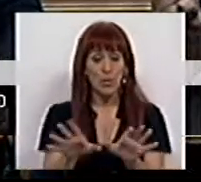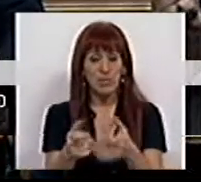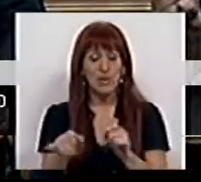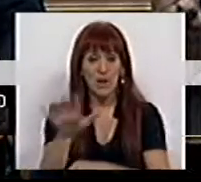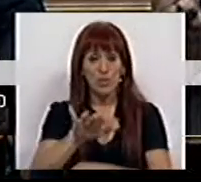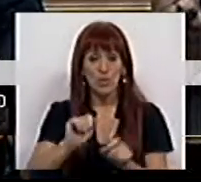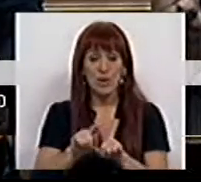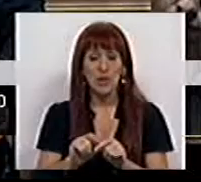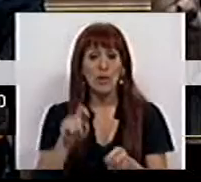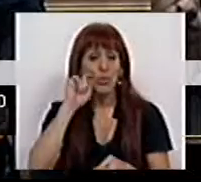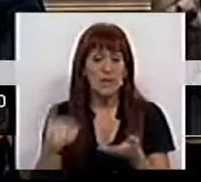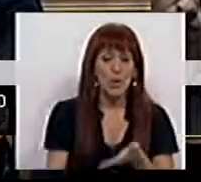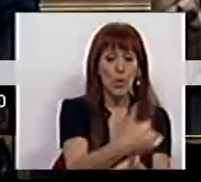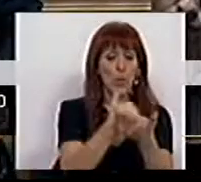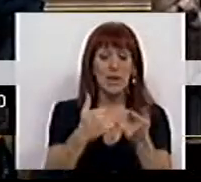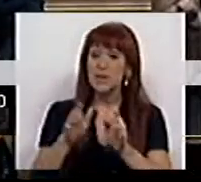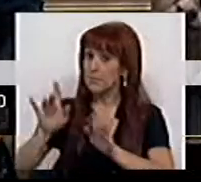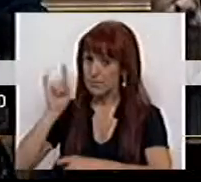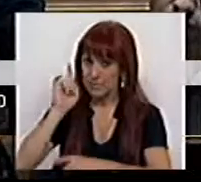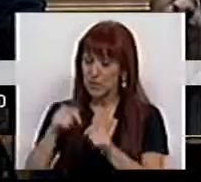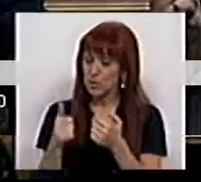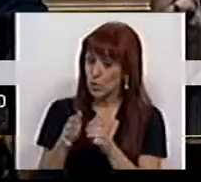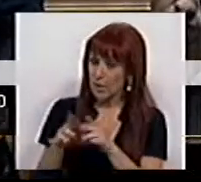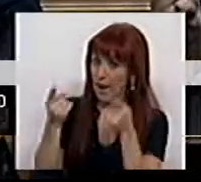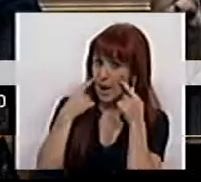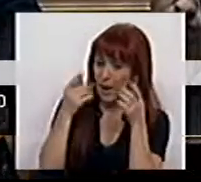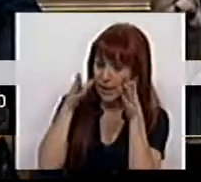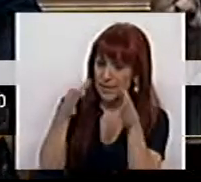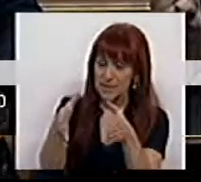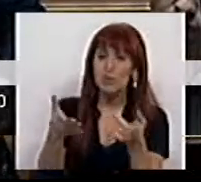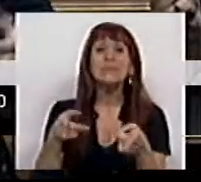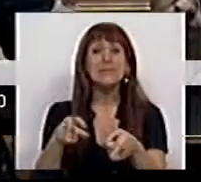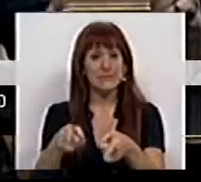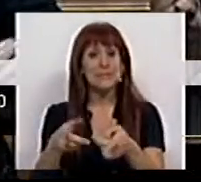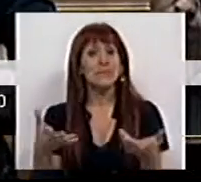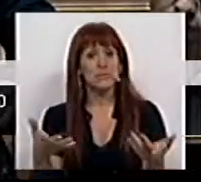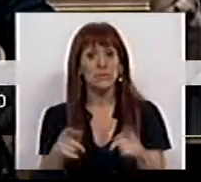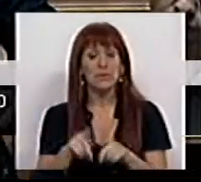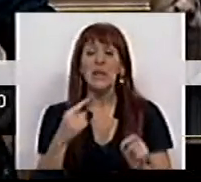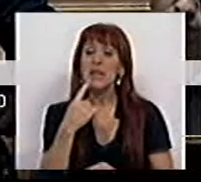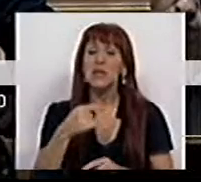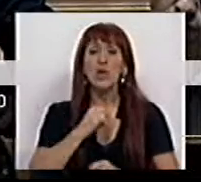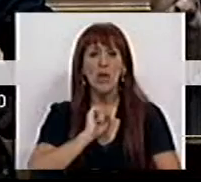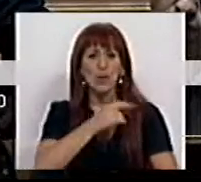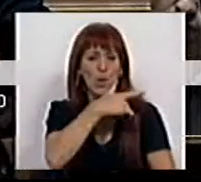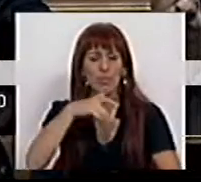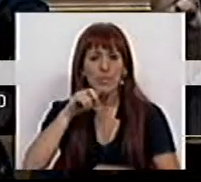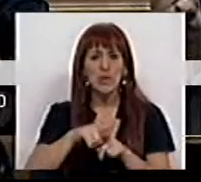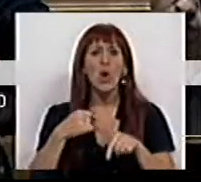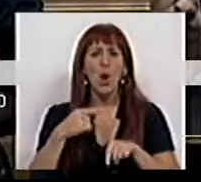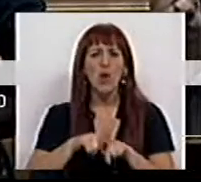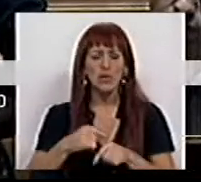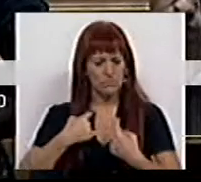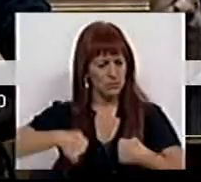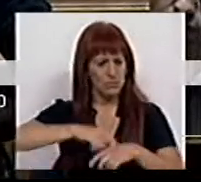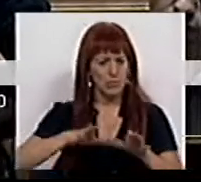Comissão Nacional de Proteção de Dados merecem toda a atenção e, nesse sentido, declarar o nosso compromisso de que nós, pela